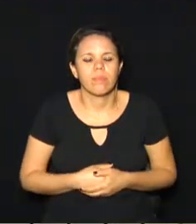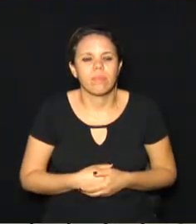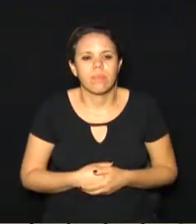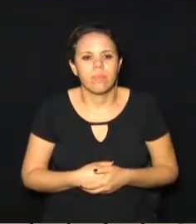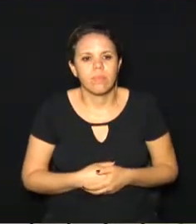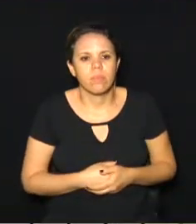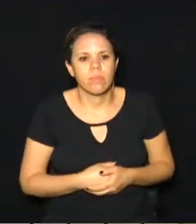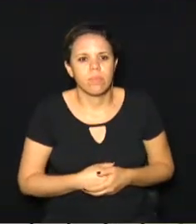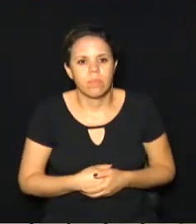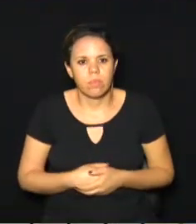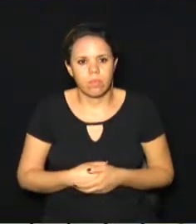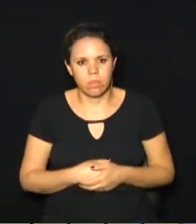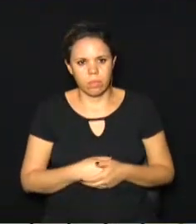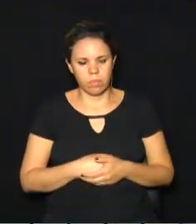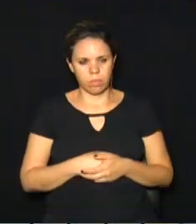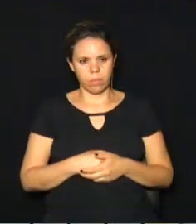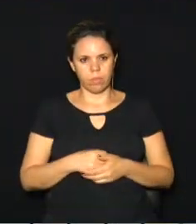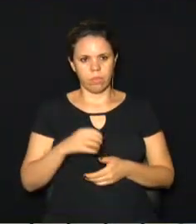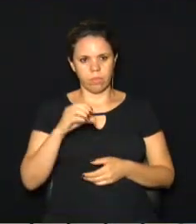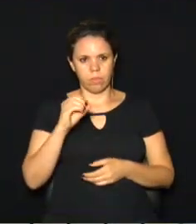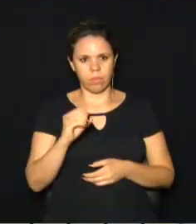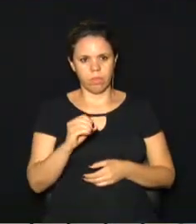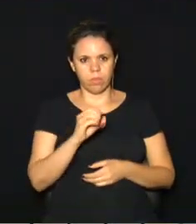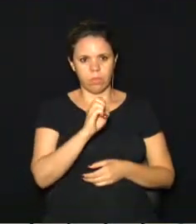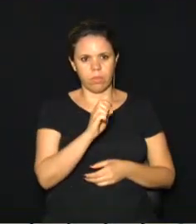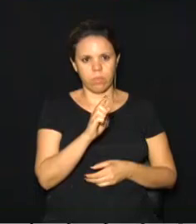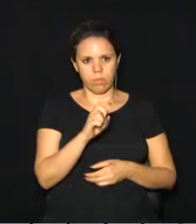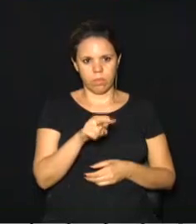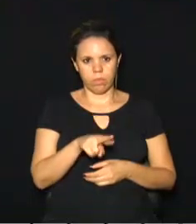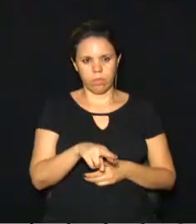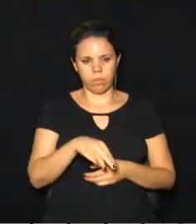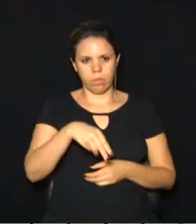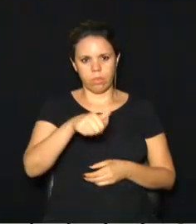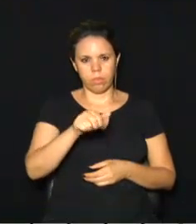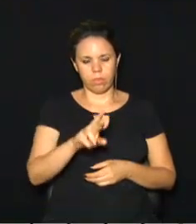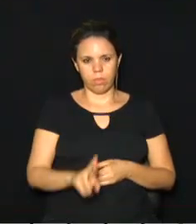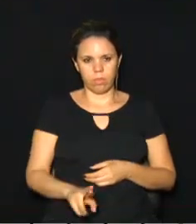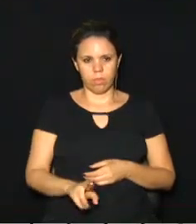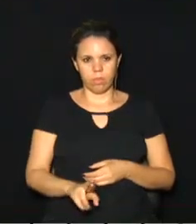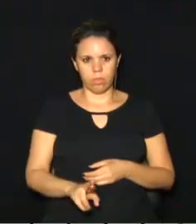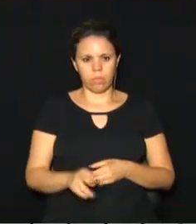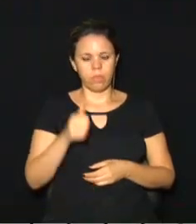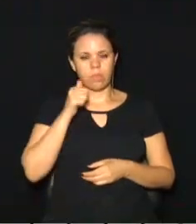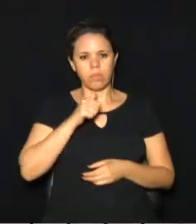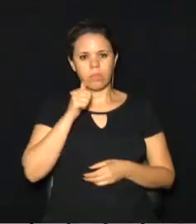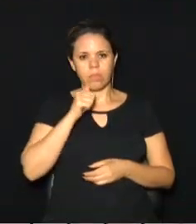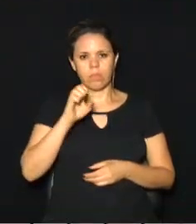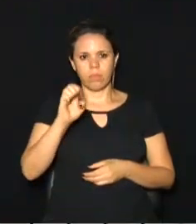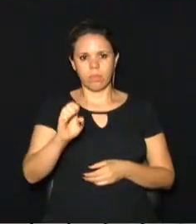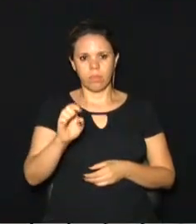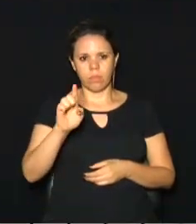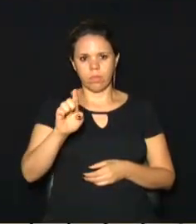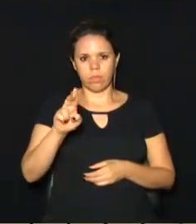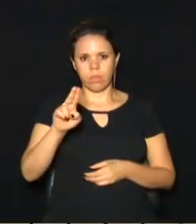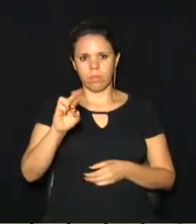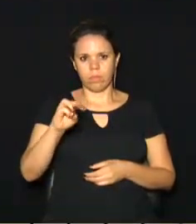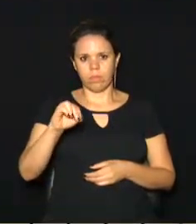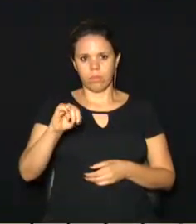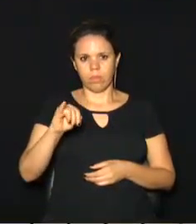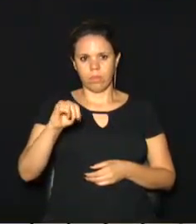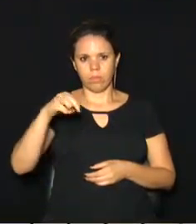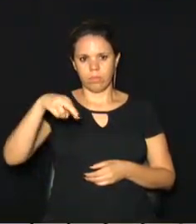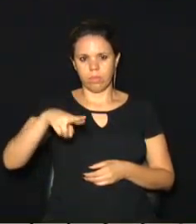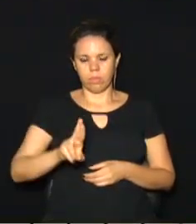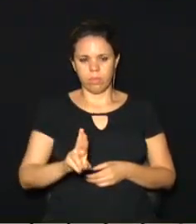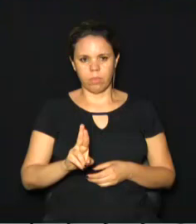eu chamei de O Egmar, e eu queria me desculpar, é a senhora Egmar Almeida, né? Porque na hora veio aqui só